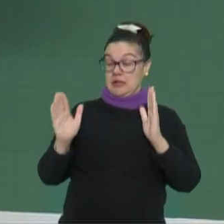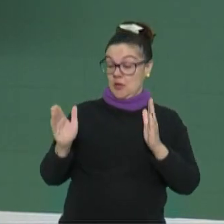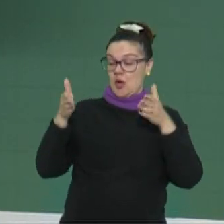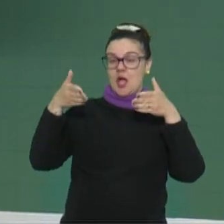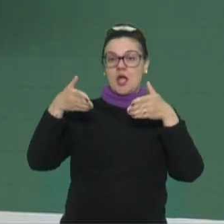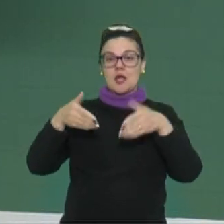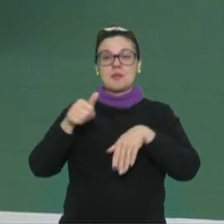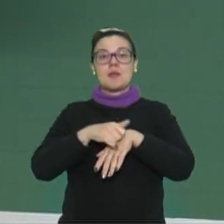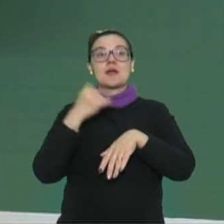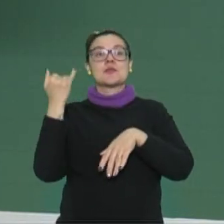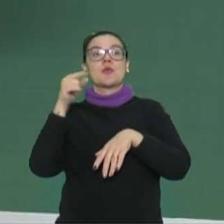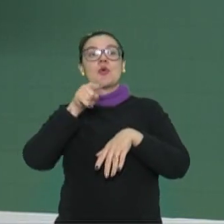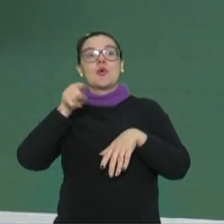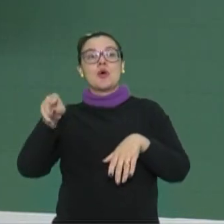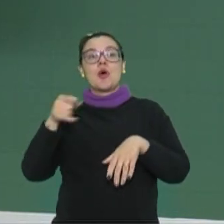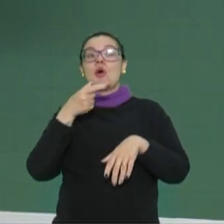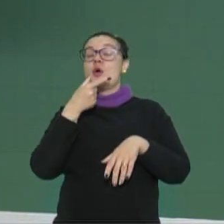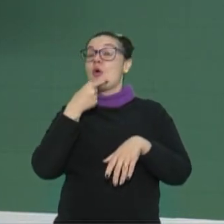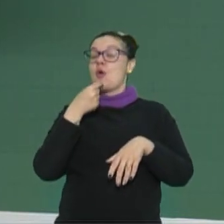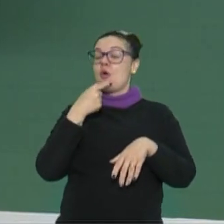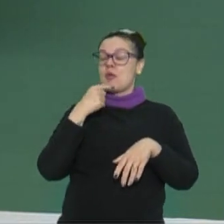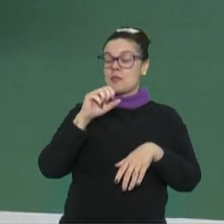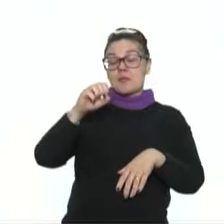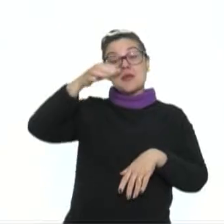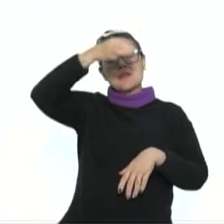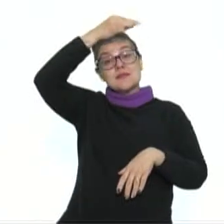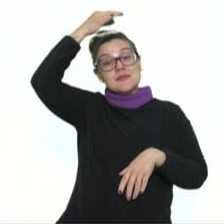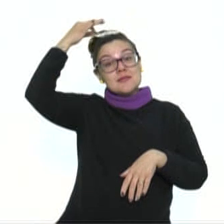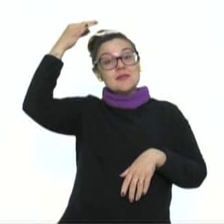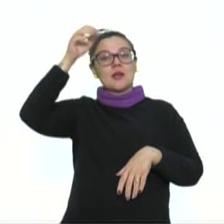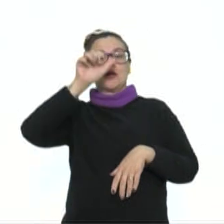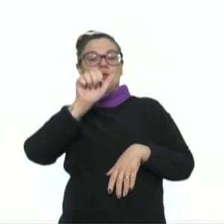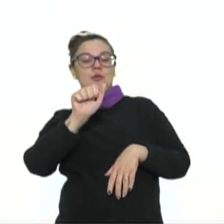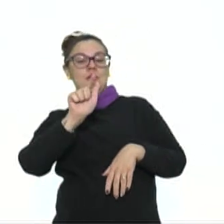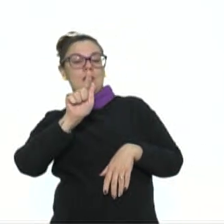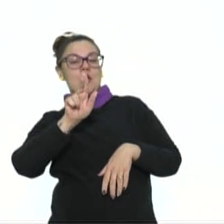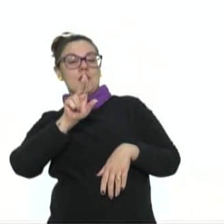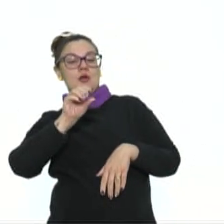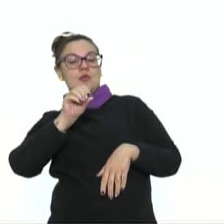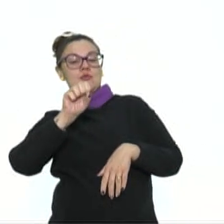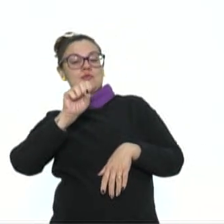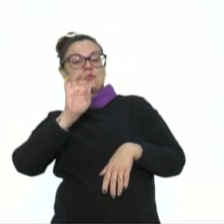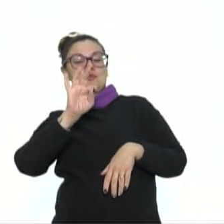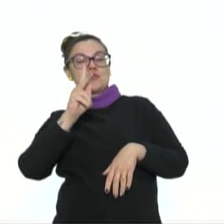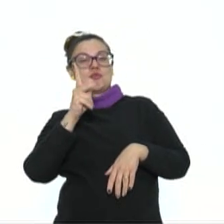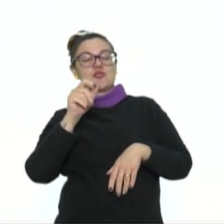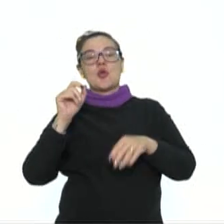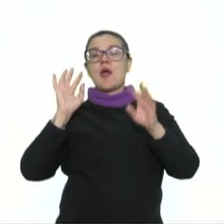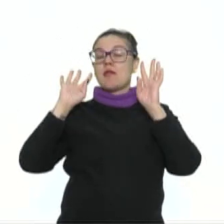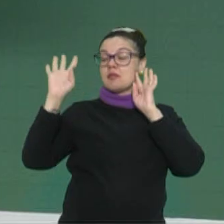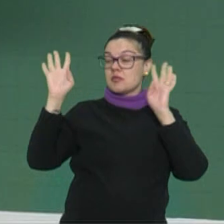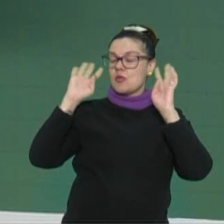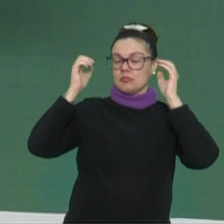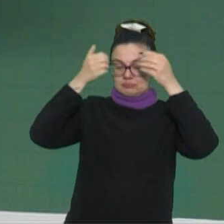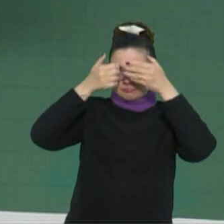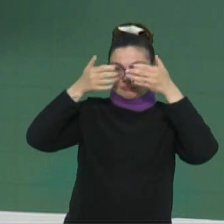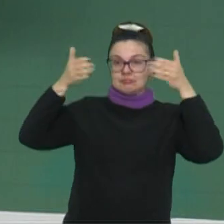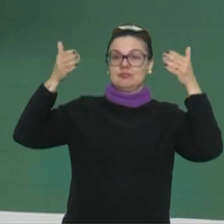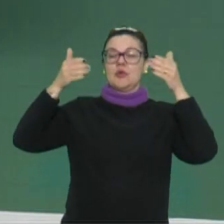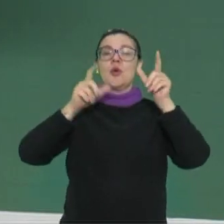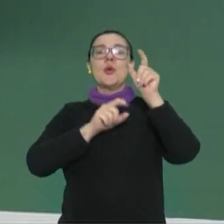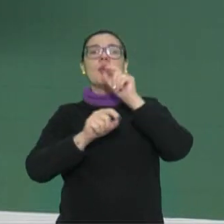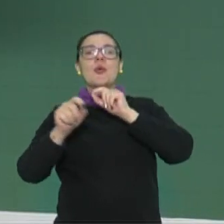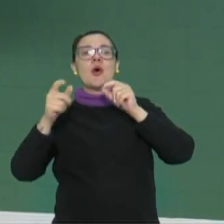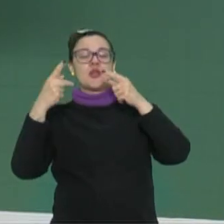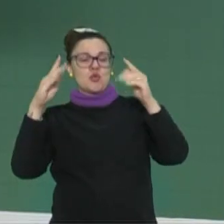importantes, quem nos trouxe foi Santo Agostinho, a teoria da iluminação. Então, para pensar o seguinte, se você está aí na sua